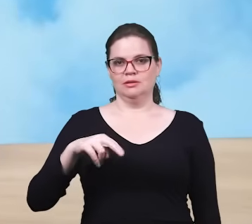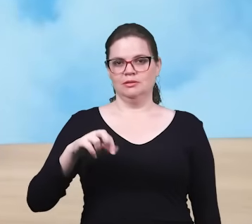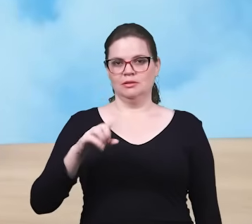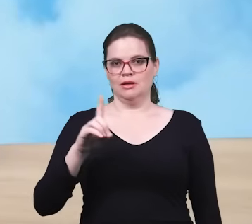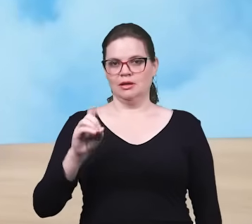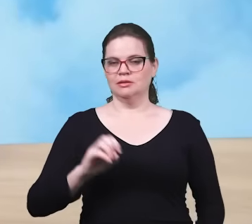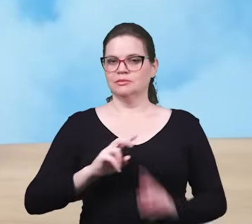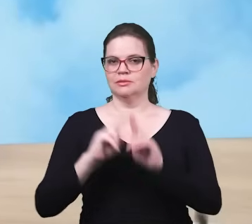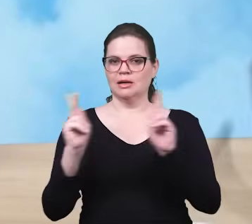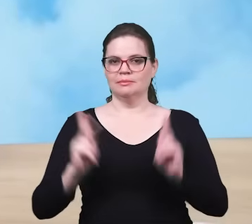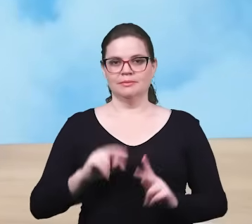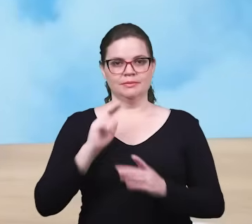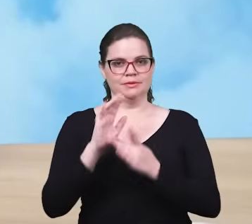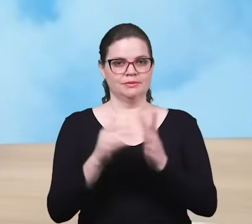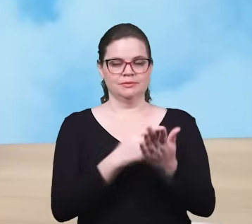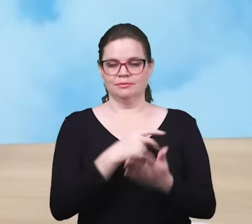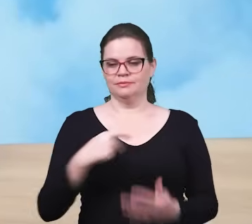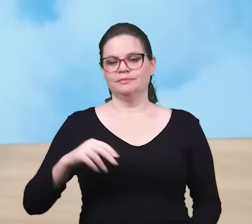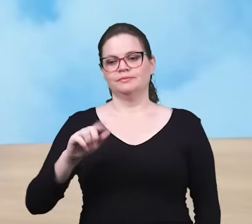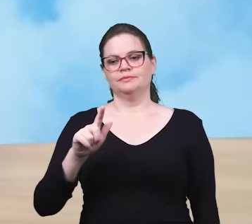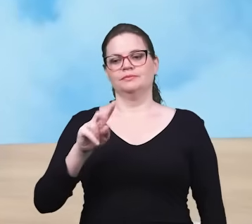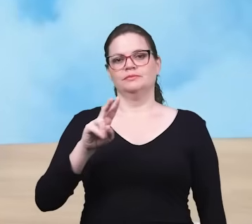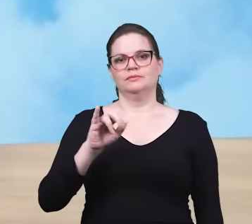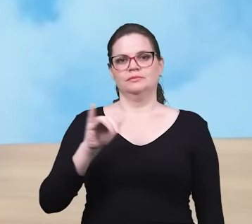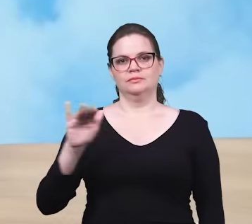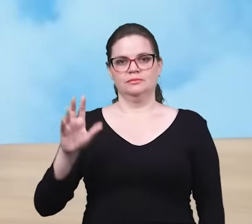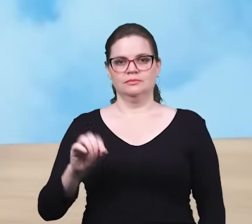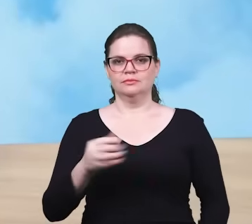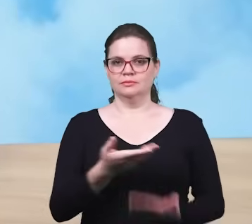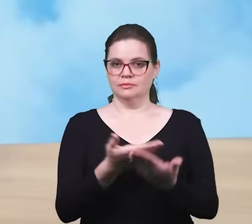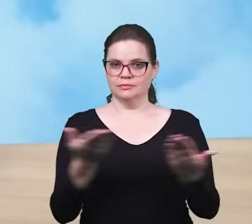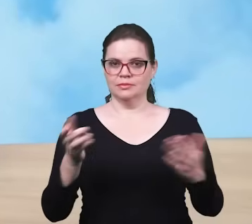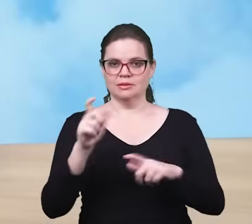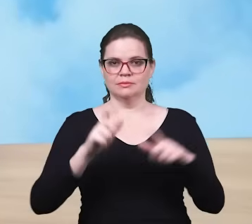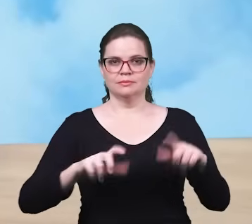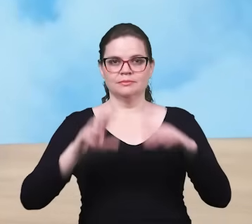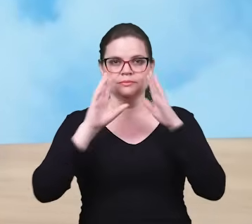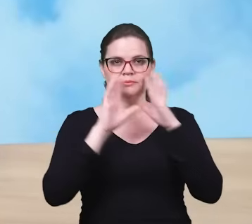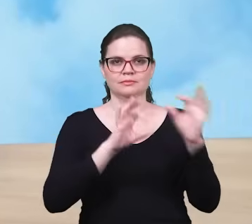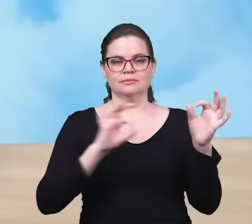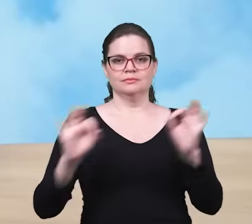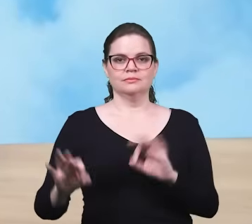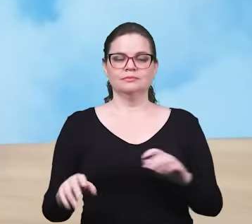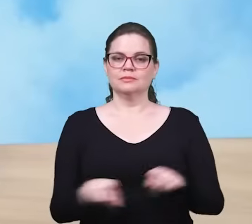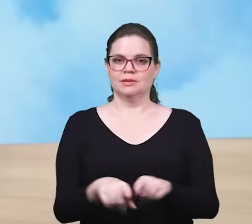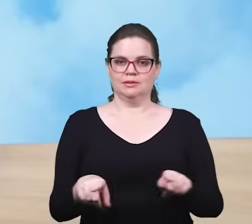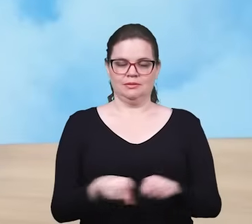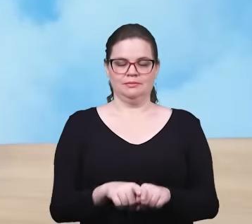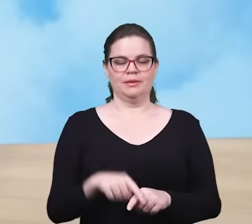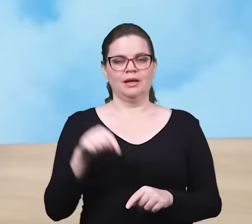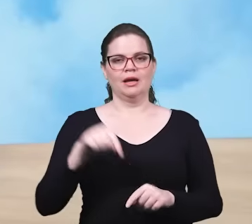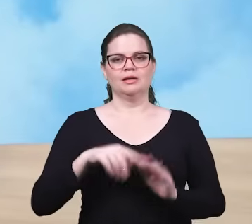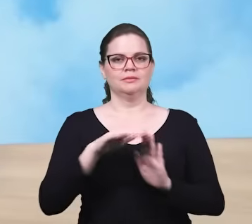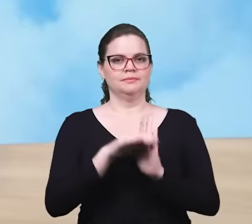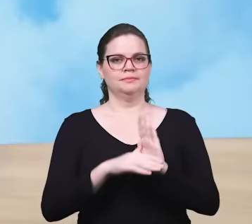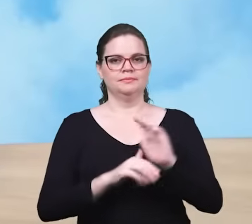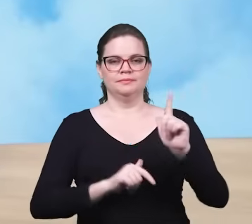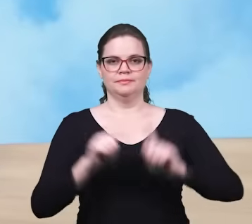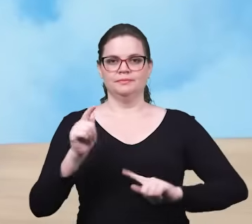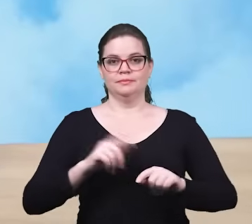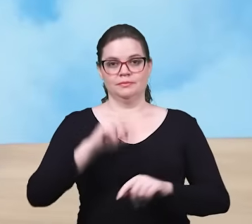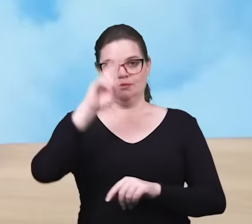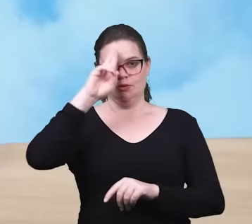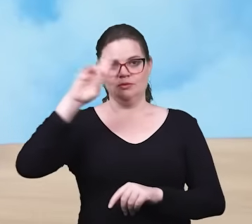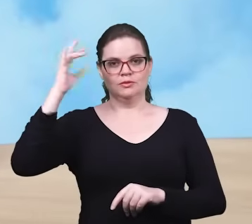Luciano, a paz do Senhor a todos os irmãos que têm participado conosco nesse programa, que o Senhor tem